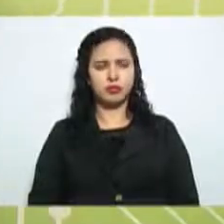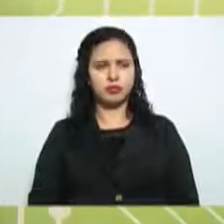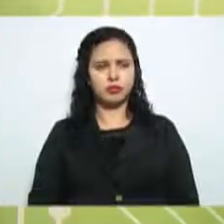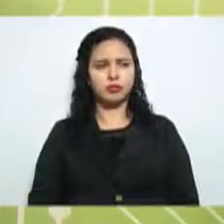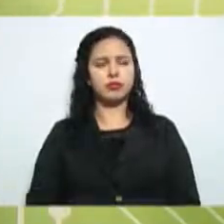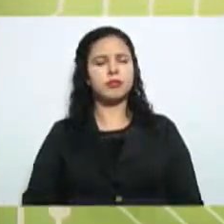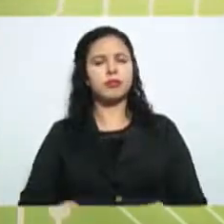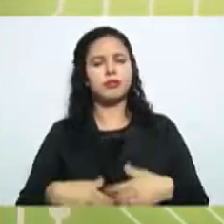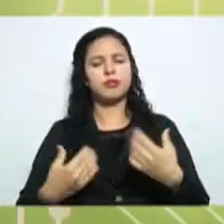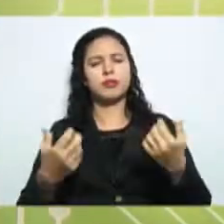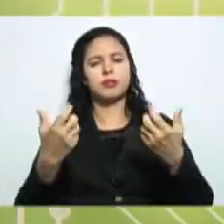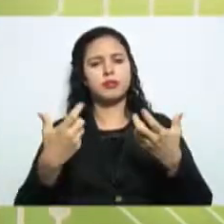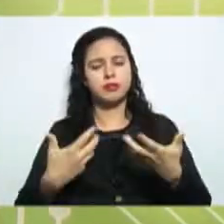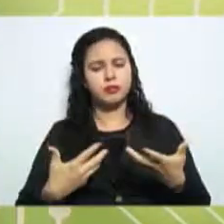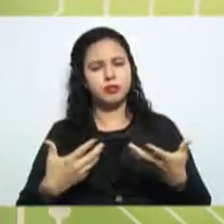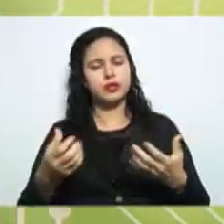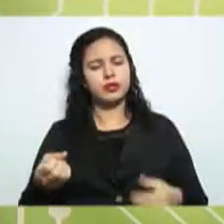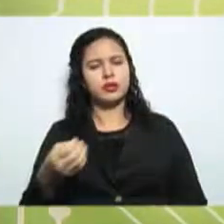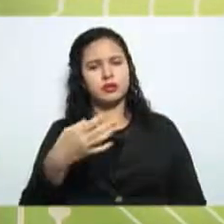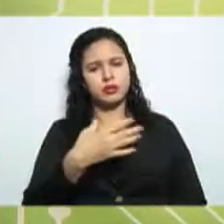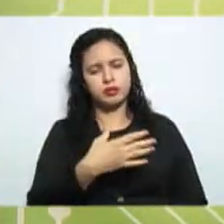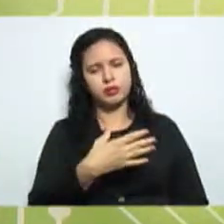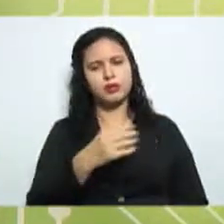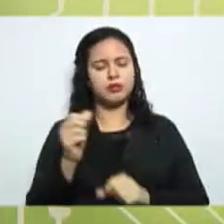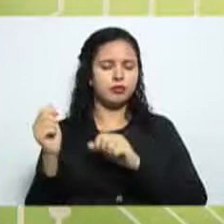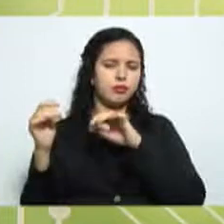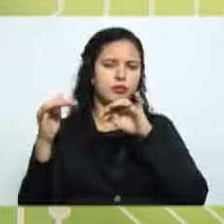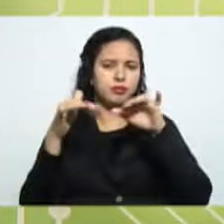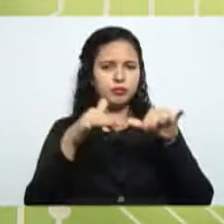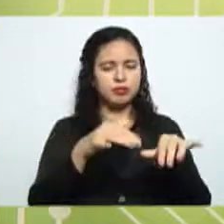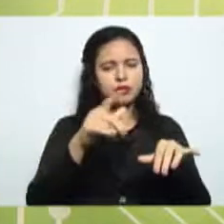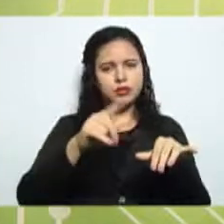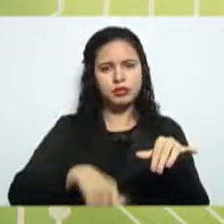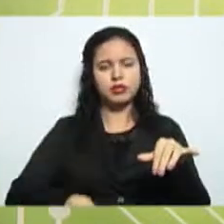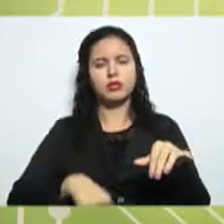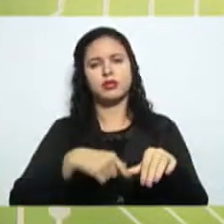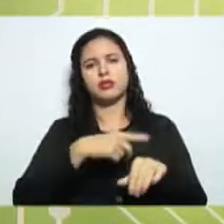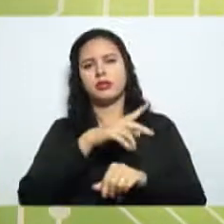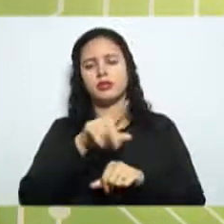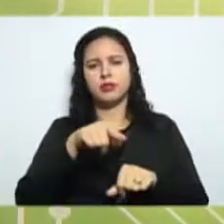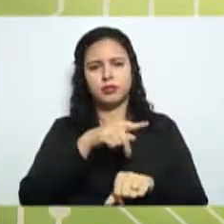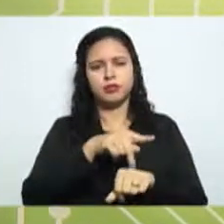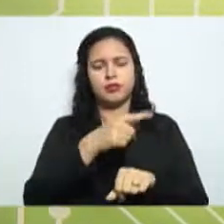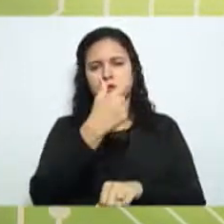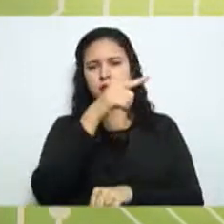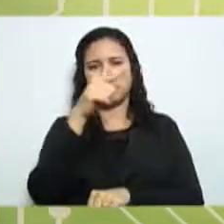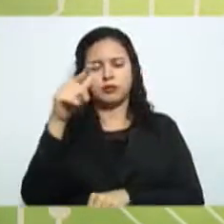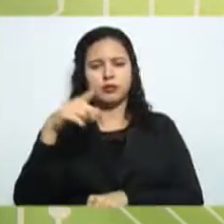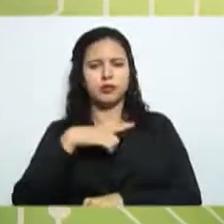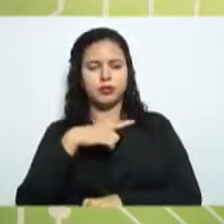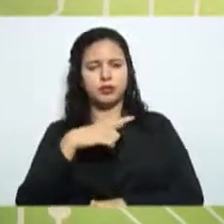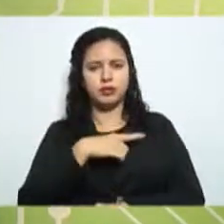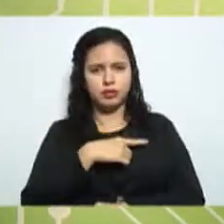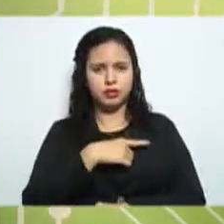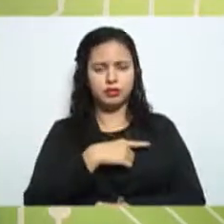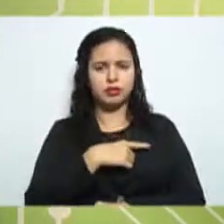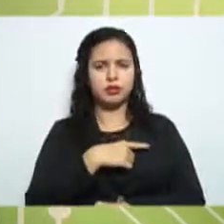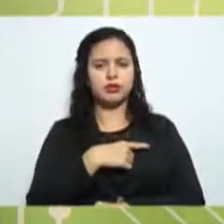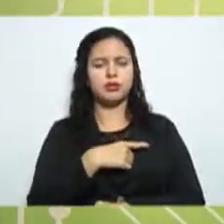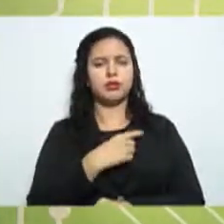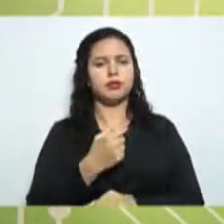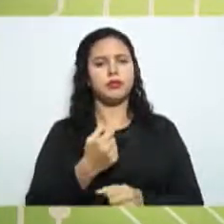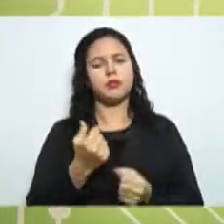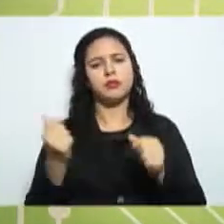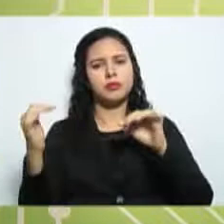Então, gente, quando a gente fala da nova fase de imigração para a nossa região, a gente está falando muito dessa imigração internacional. A gente tem esse material sobre o Haiti, mas também existe muita migração